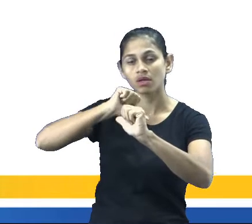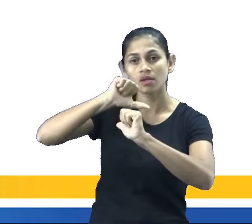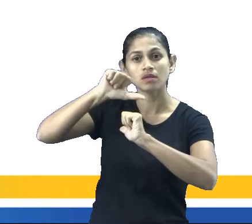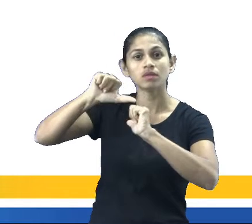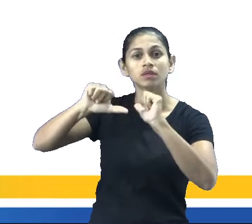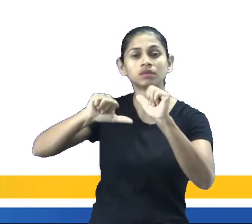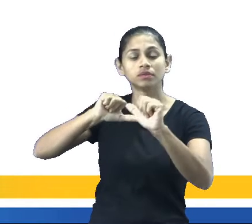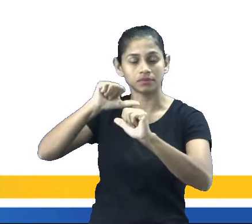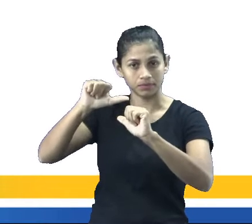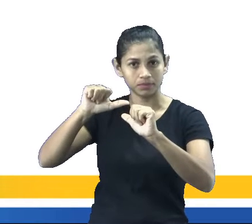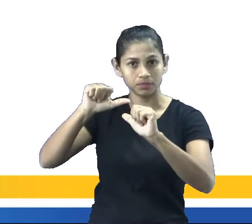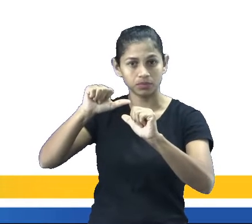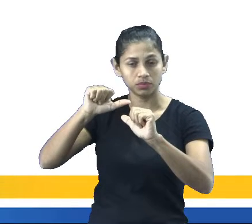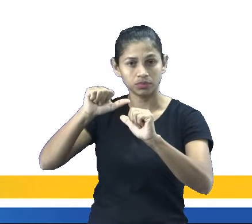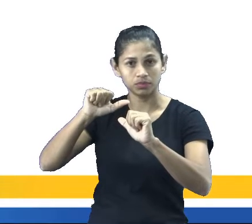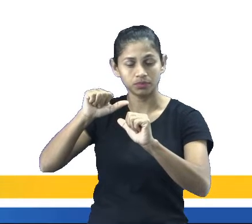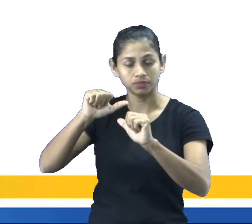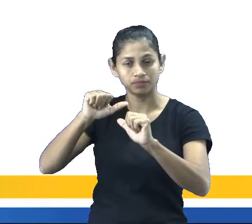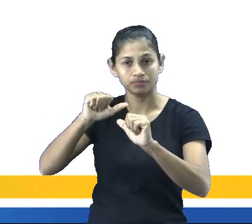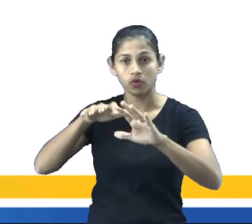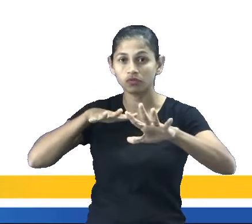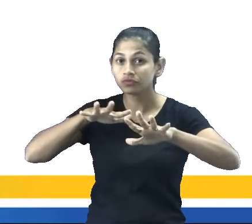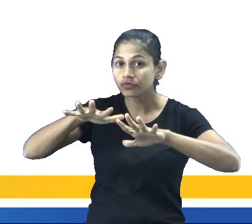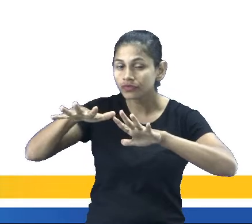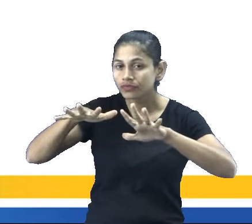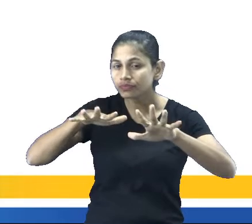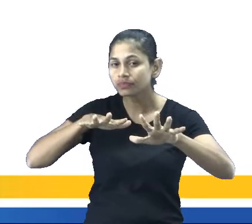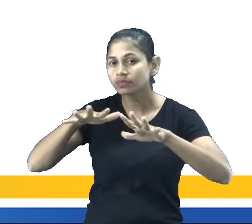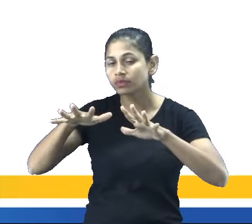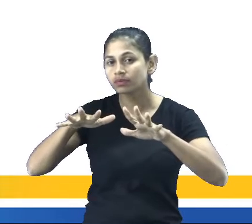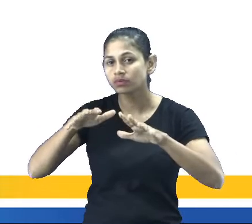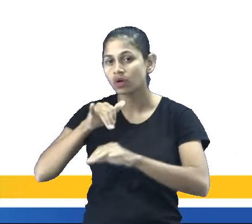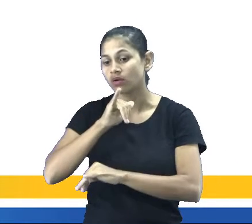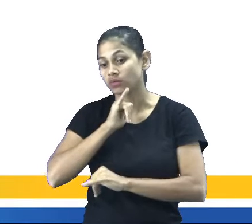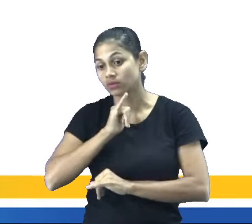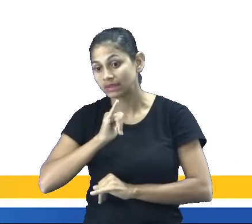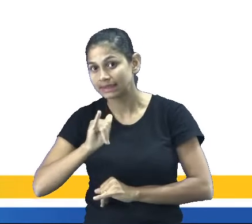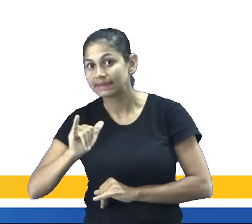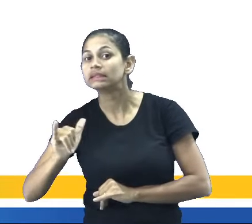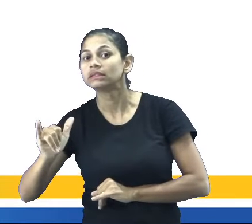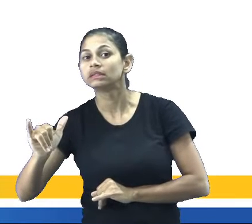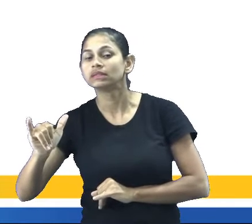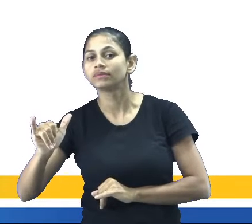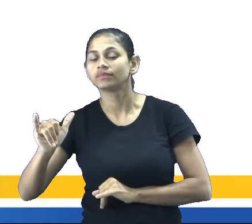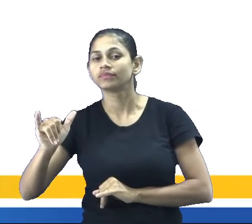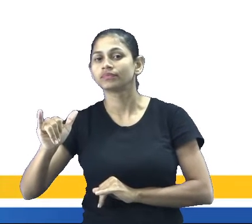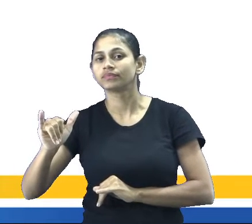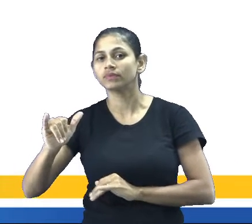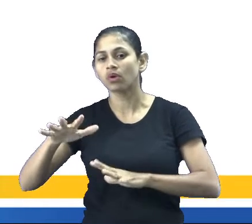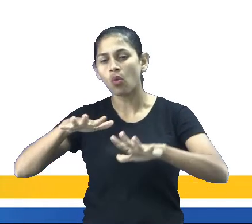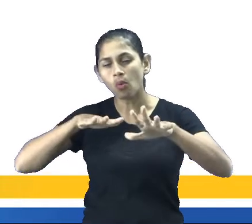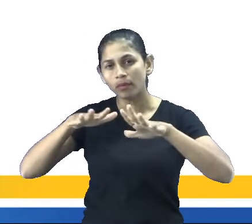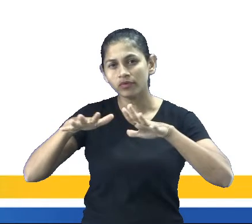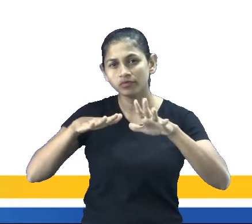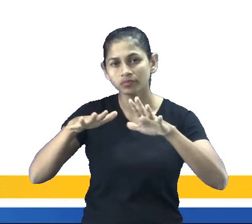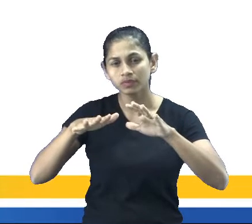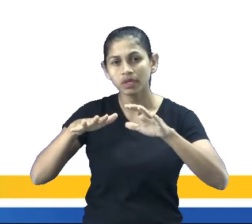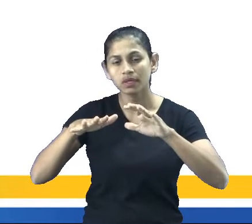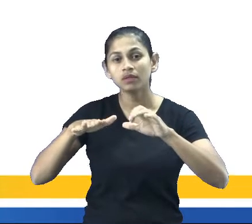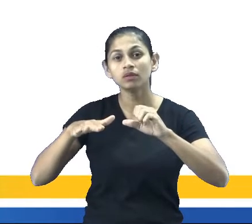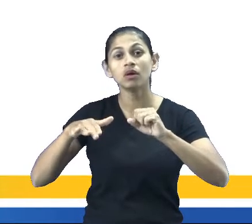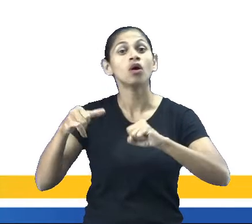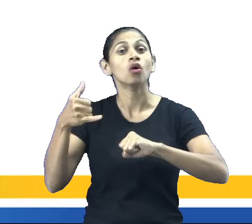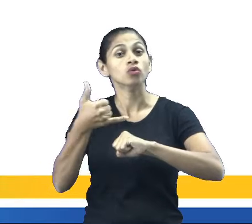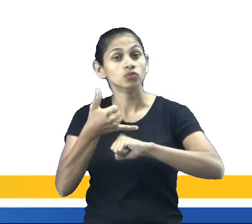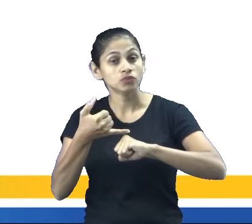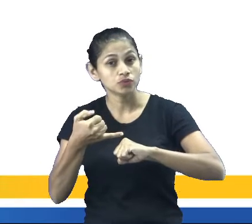ganhar o quê? A capacidade de movimentar-se. Então, esse movimento ali dos elétrons vai fazer com que ocorra